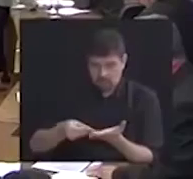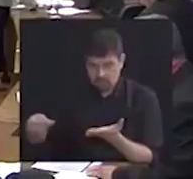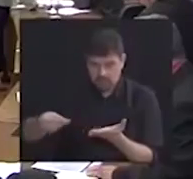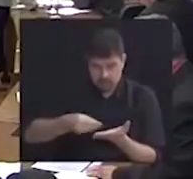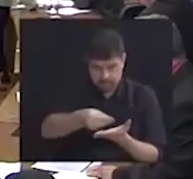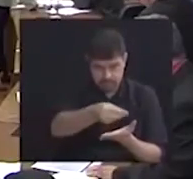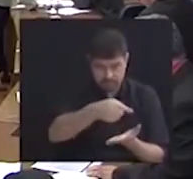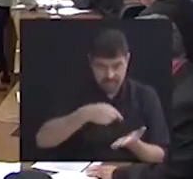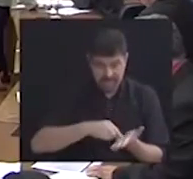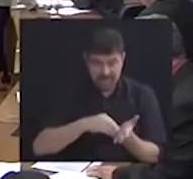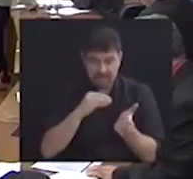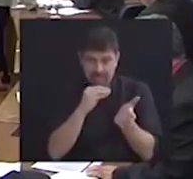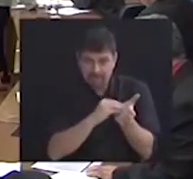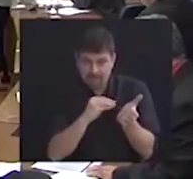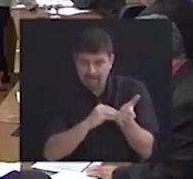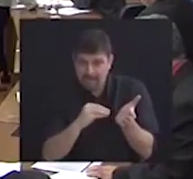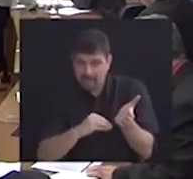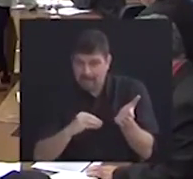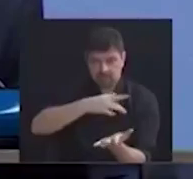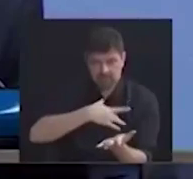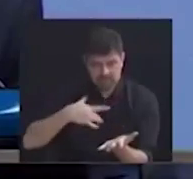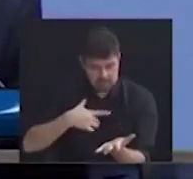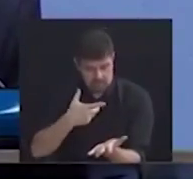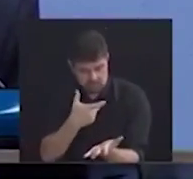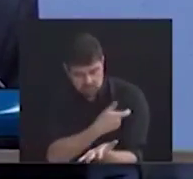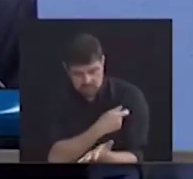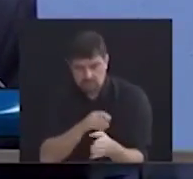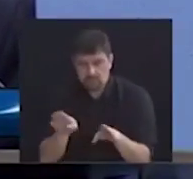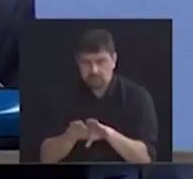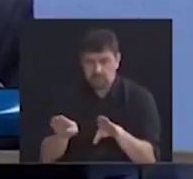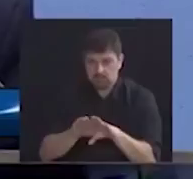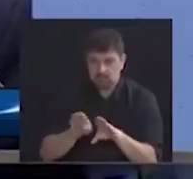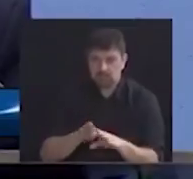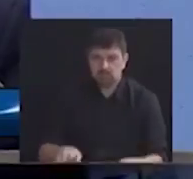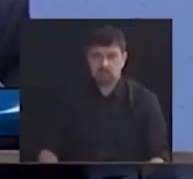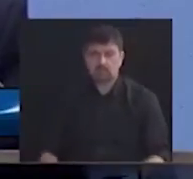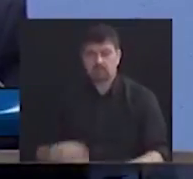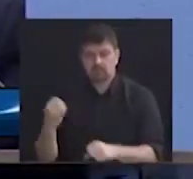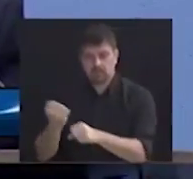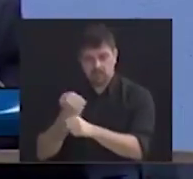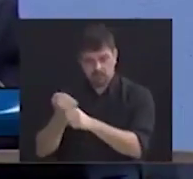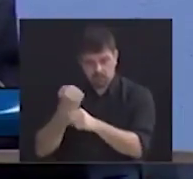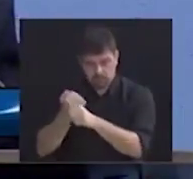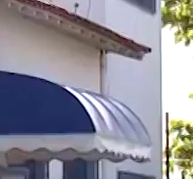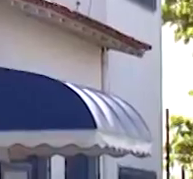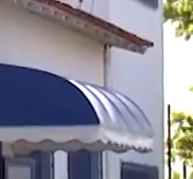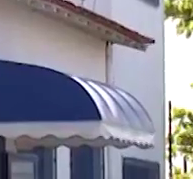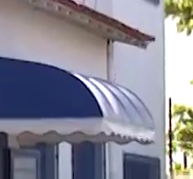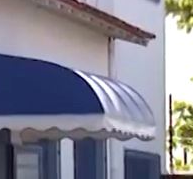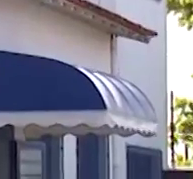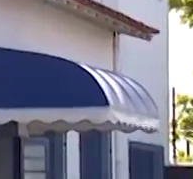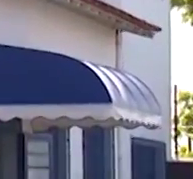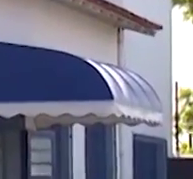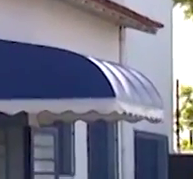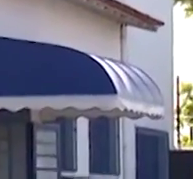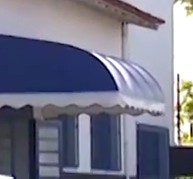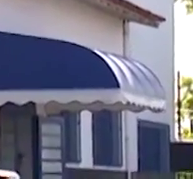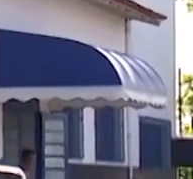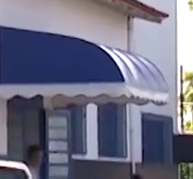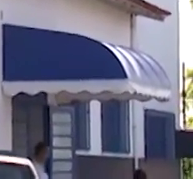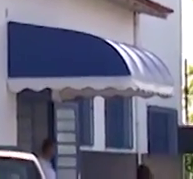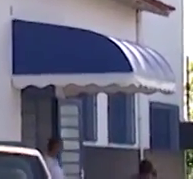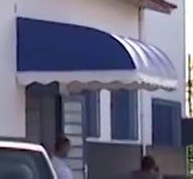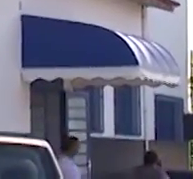Campinas. Como presidente da Comissão de Saúde da Câmara Municipal, o vereador Gilberto Vermelho solicitou à Secretaria